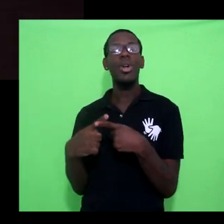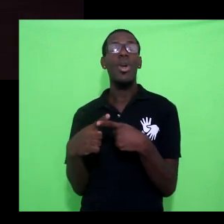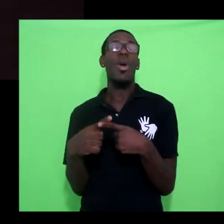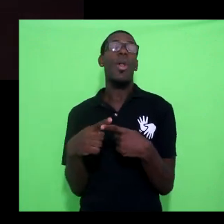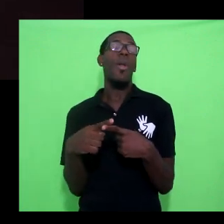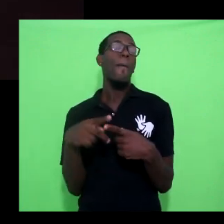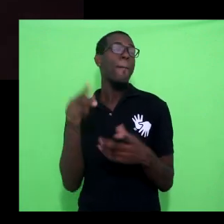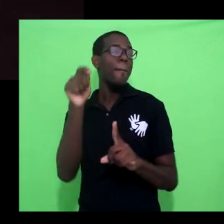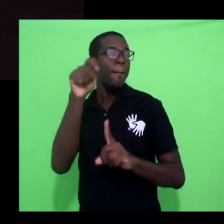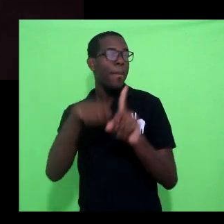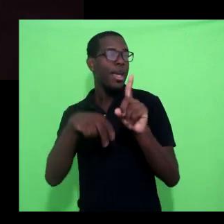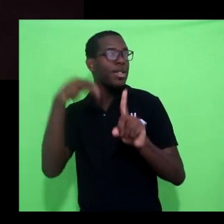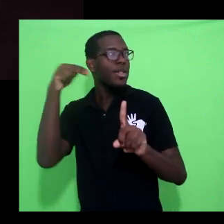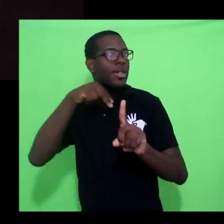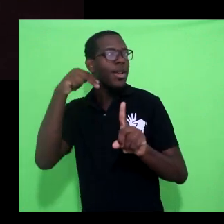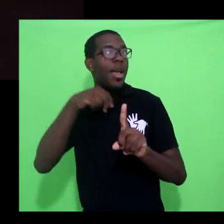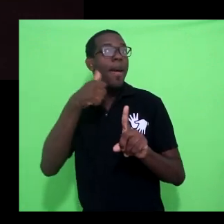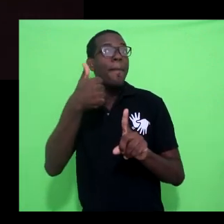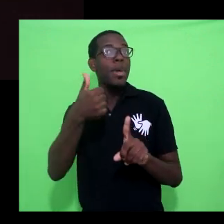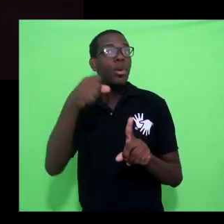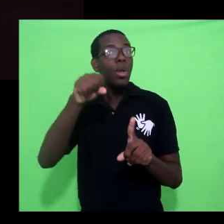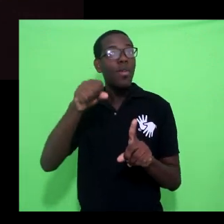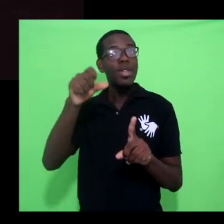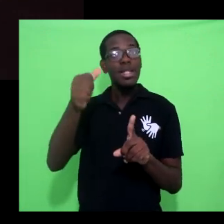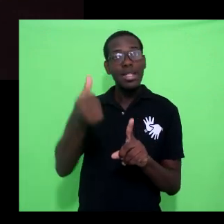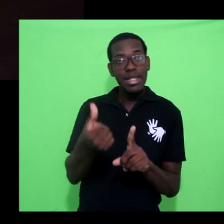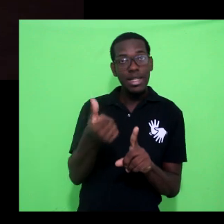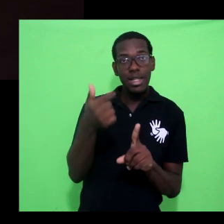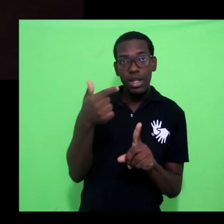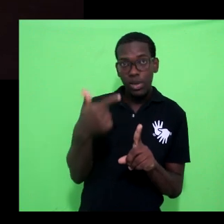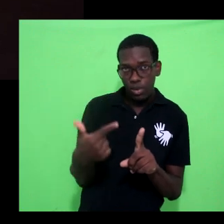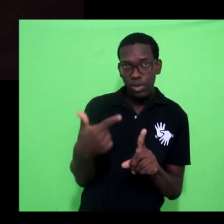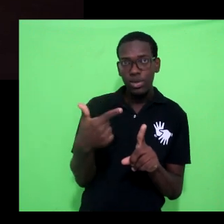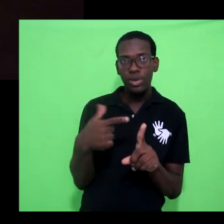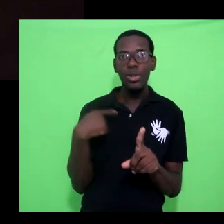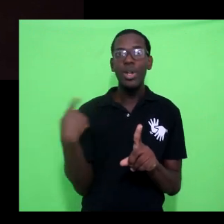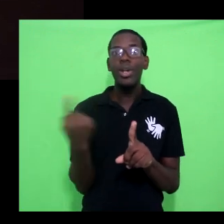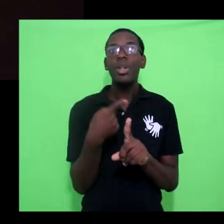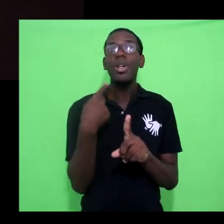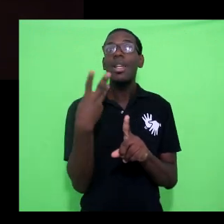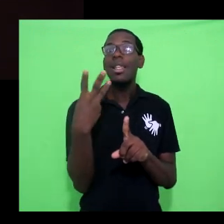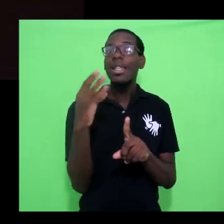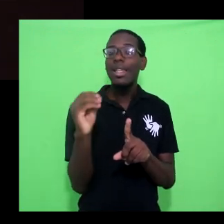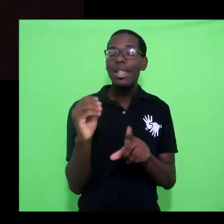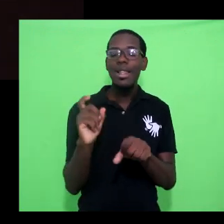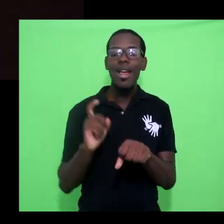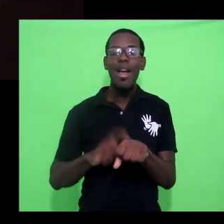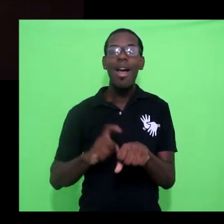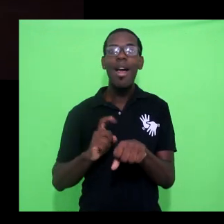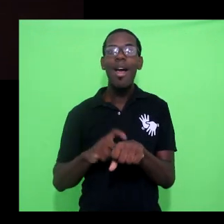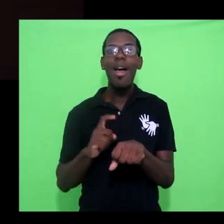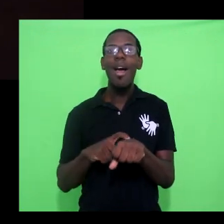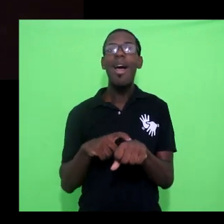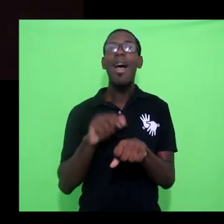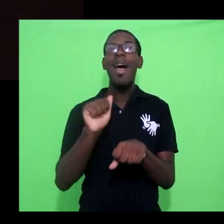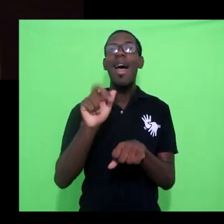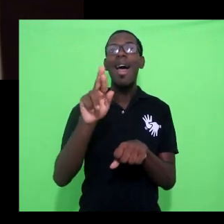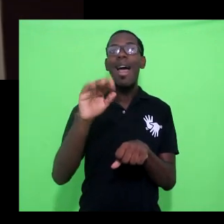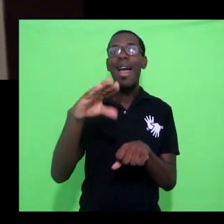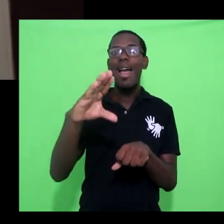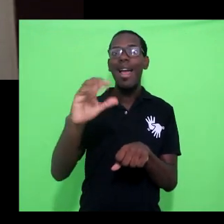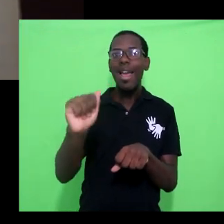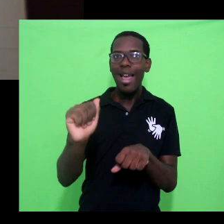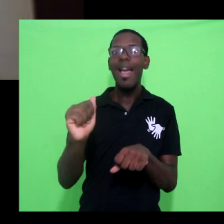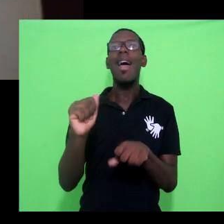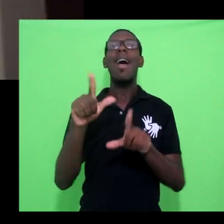de novembro de 1962, às 21h30, na Arcádia Iguaçuana de